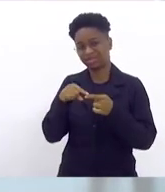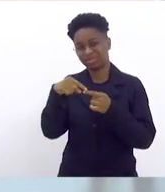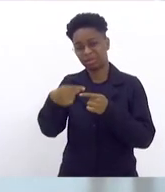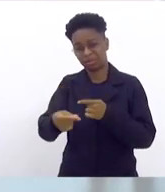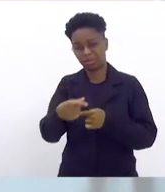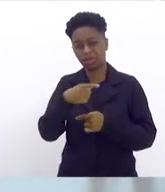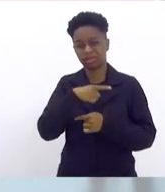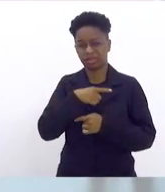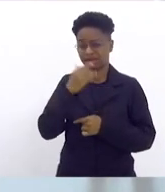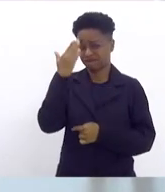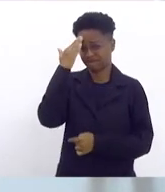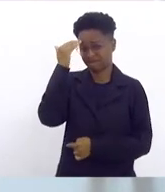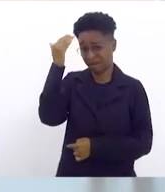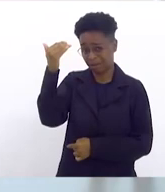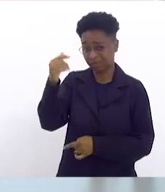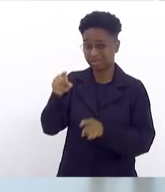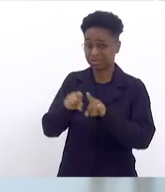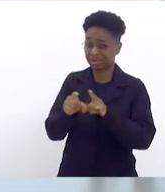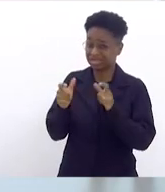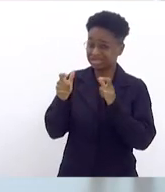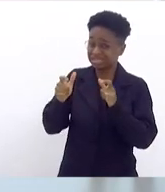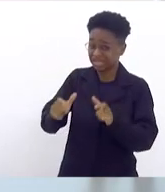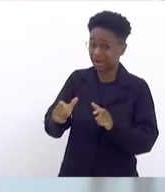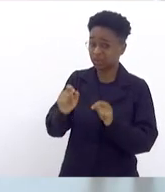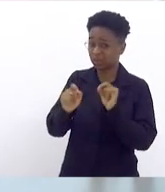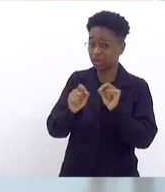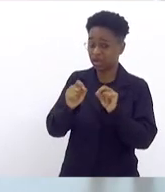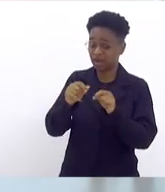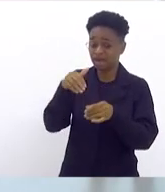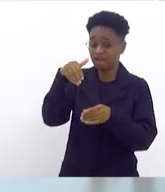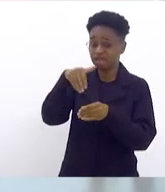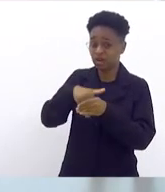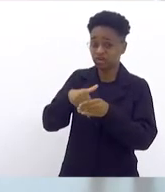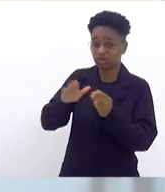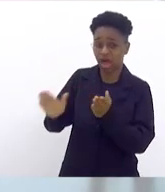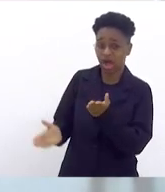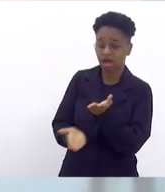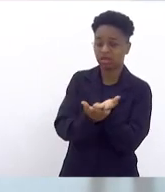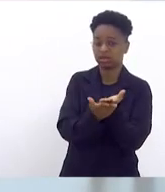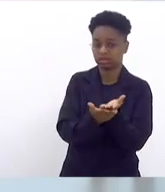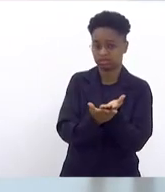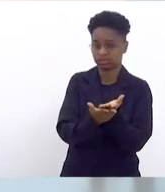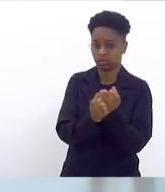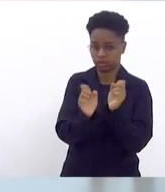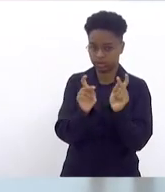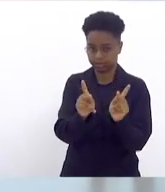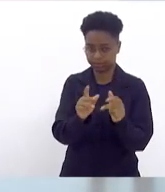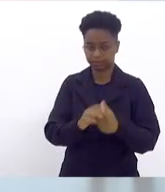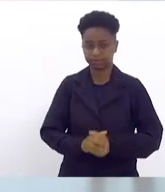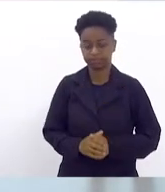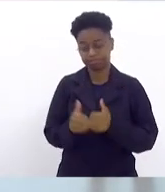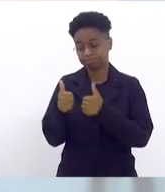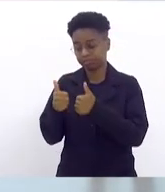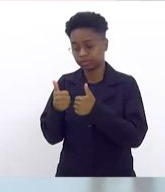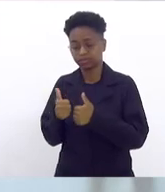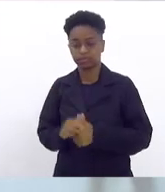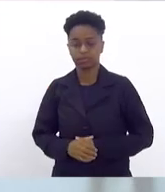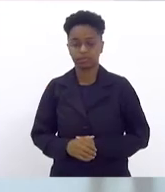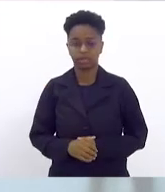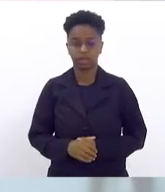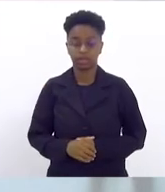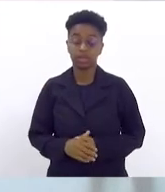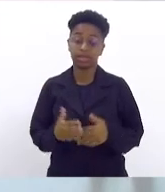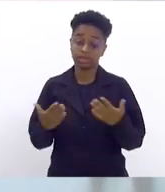e muitas vezes chato voto da anexação. Está certo. Então, vou